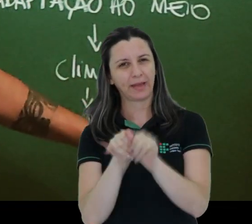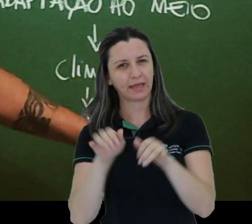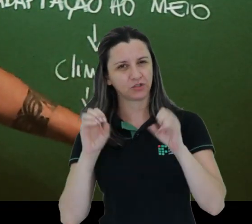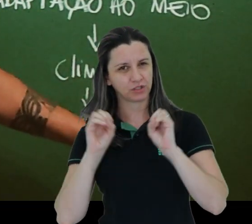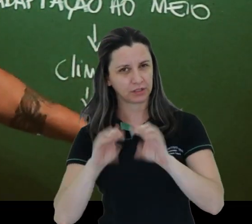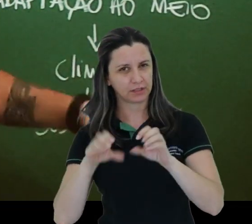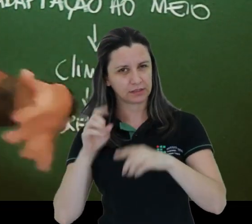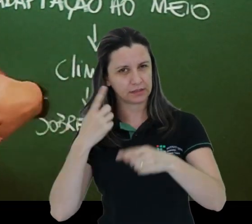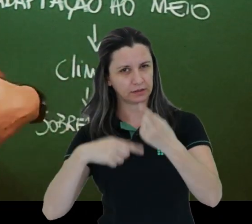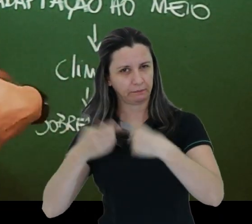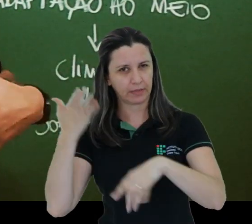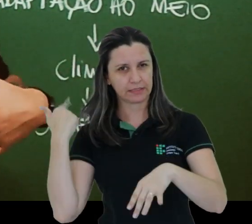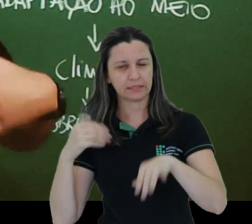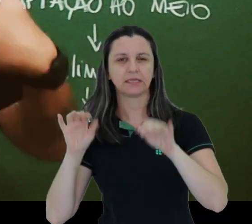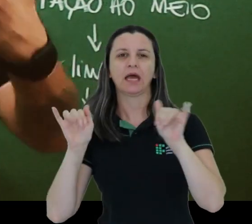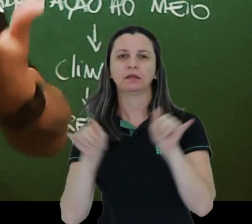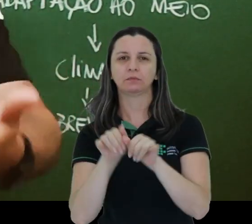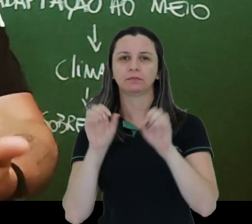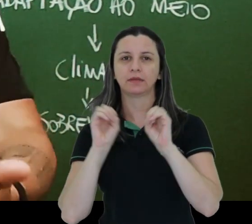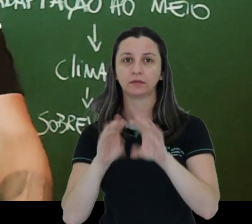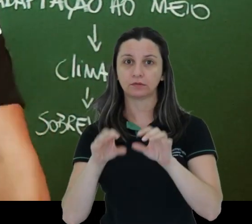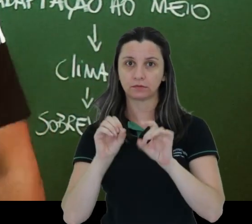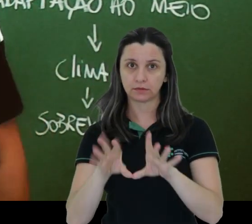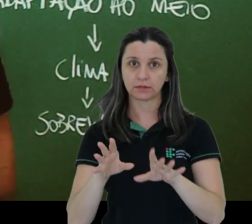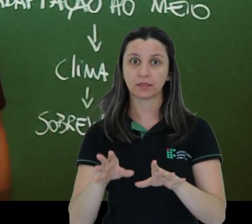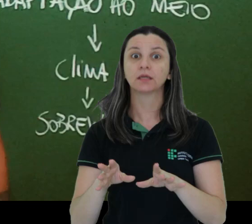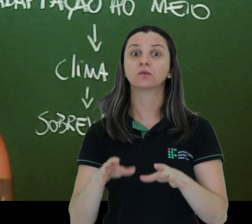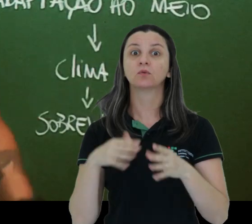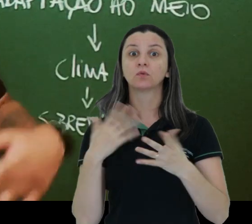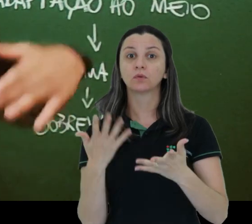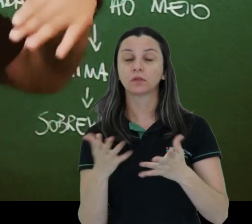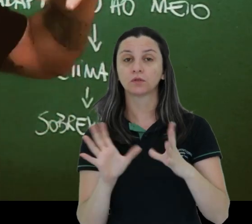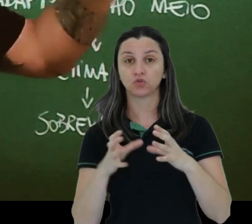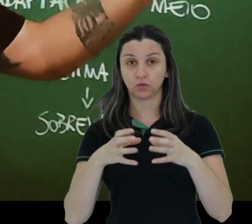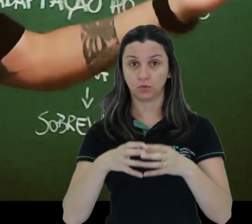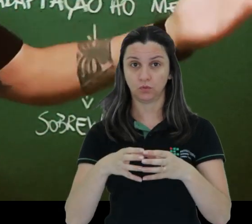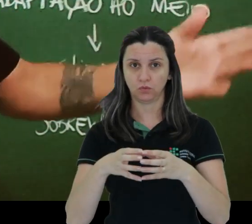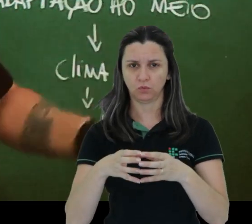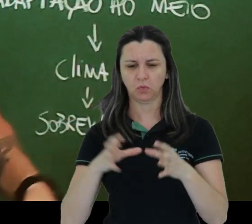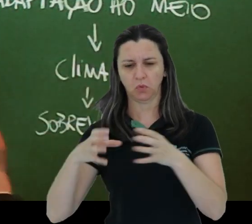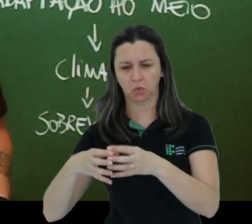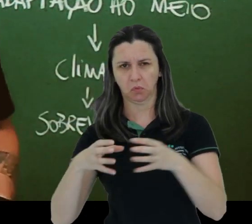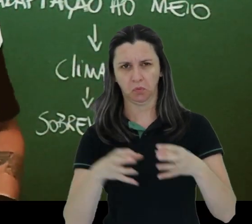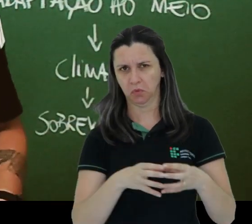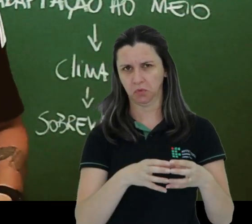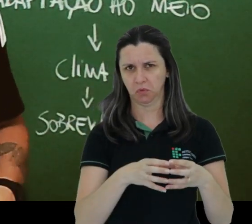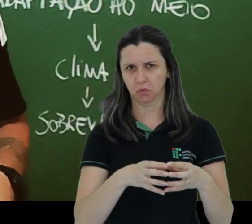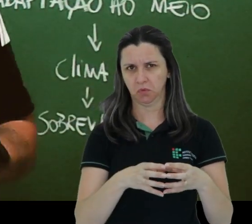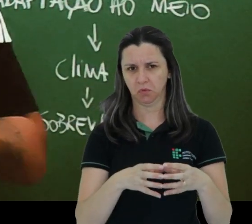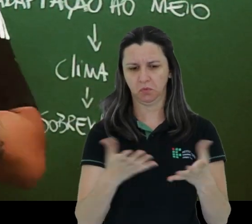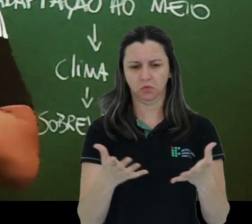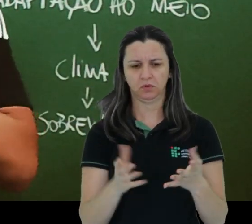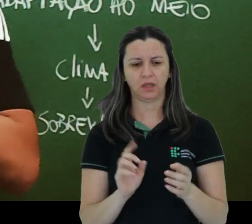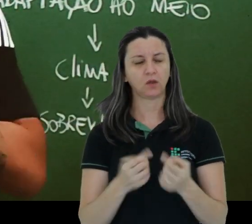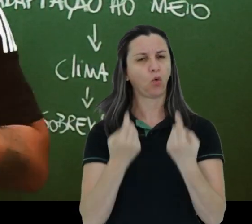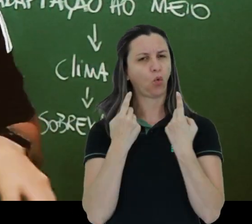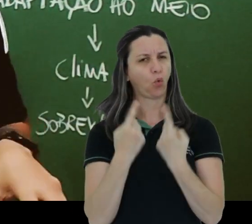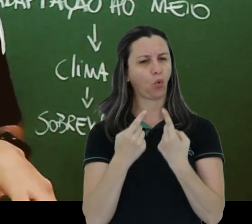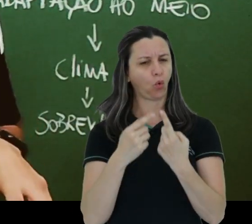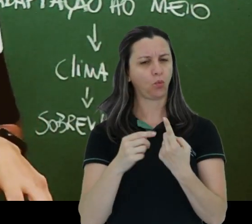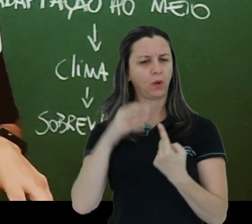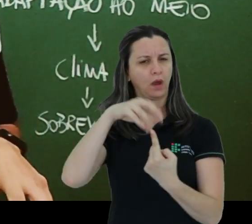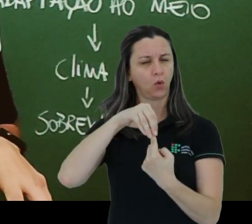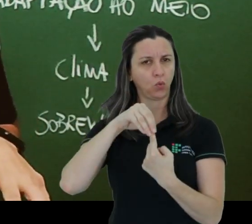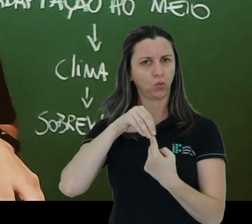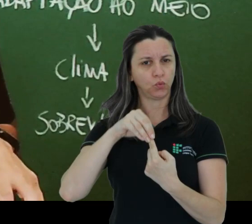que ensinam, que me ensinaram, que também podem ter te ensinado, de grupos, né? Temos uma